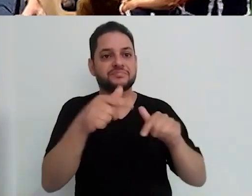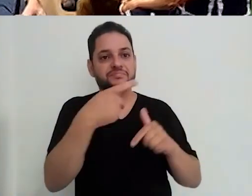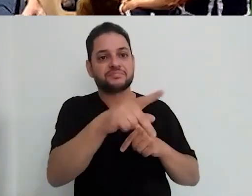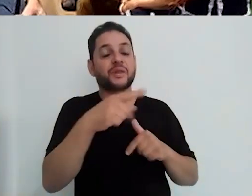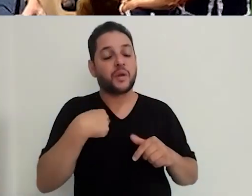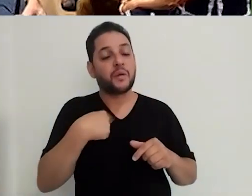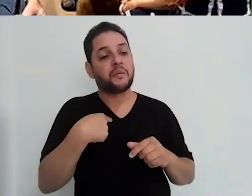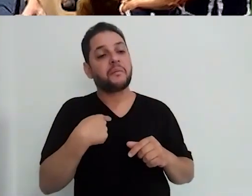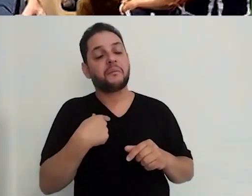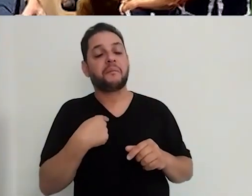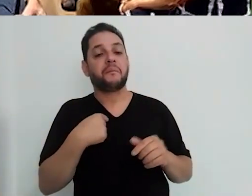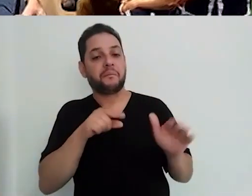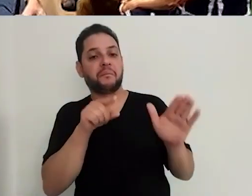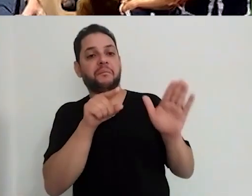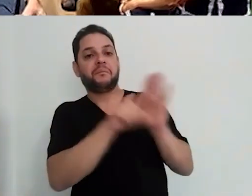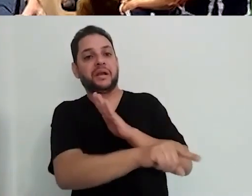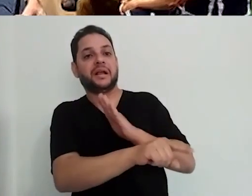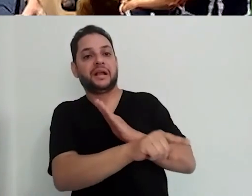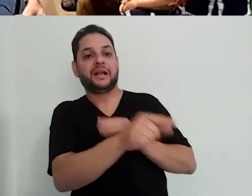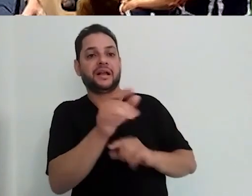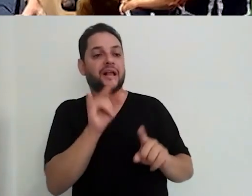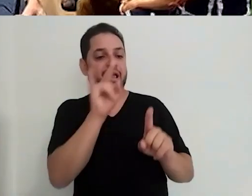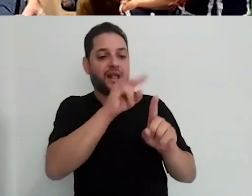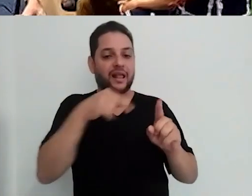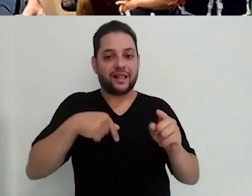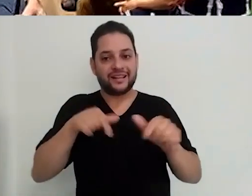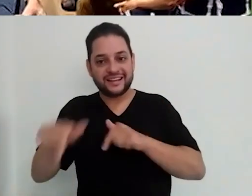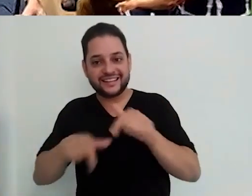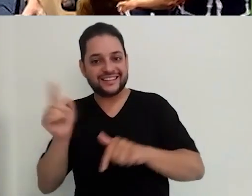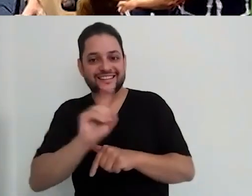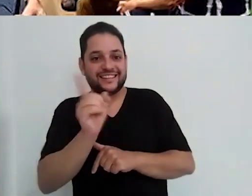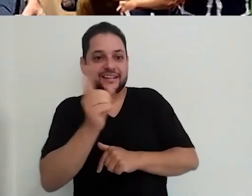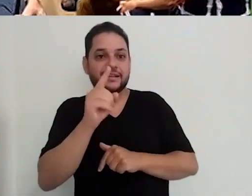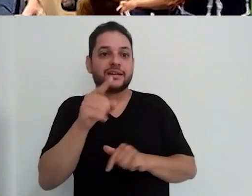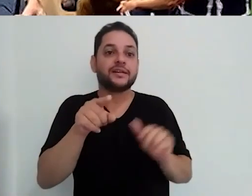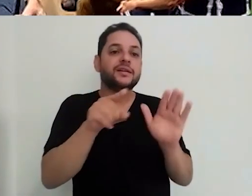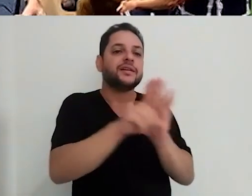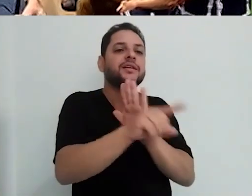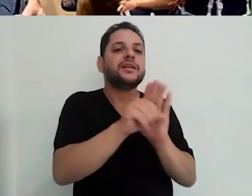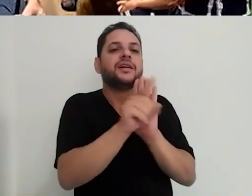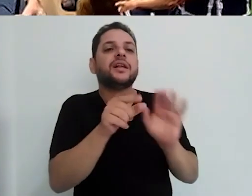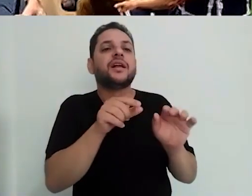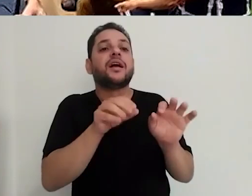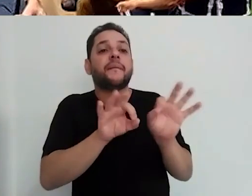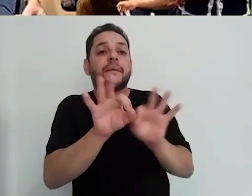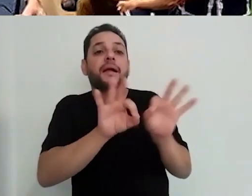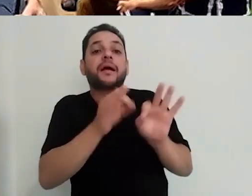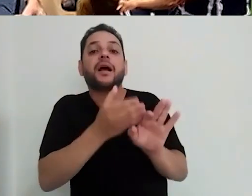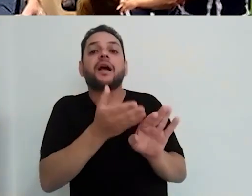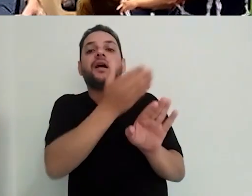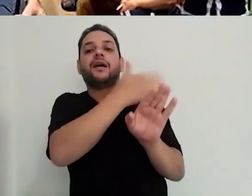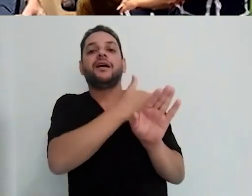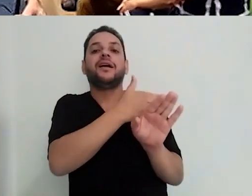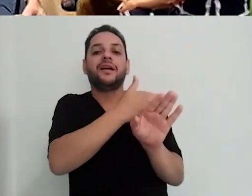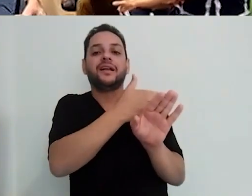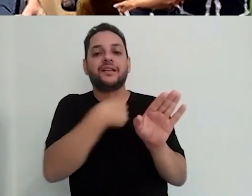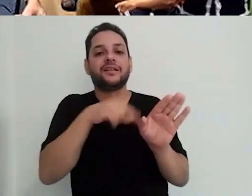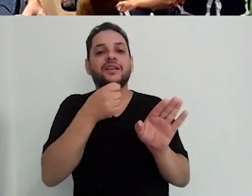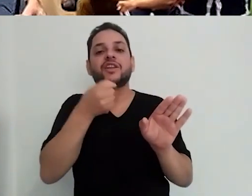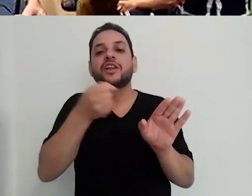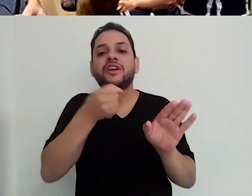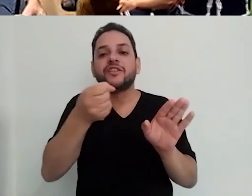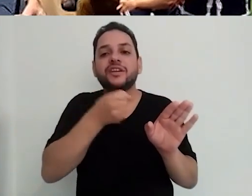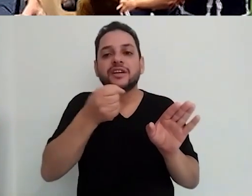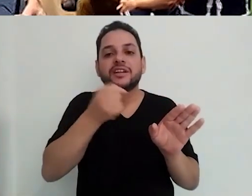é nem como servidora aqui. Eu queria saber um pouquinho de bastidor, né? Você falou da entrevista com o Doca, fiquei super curiosa de